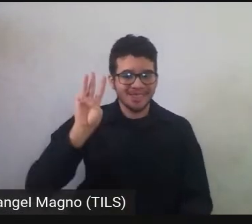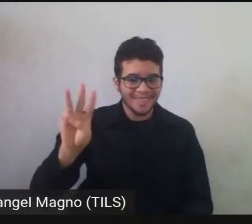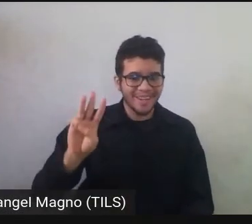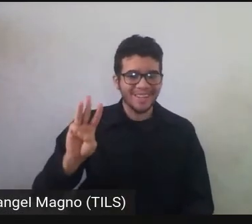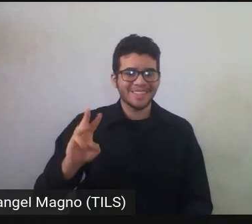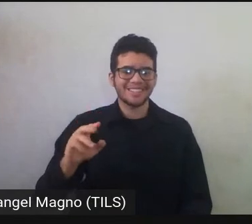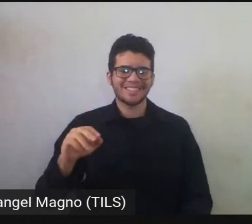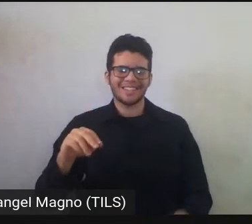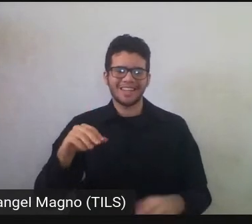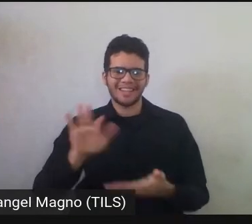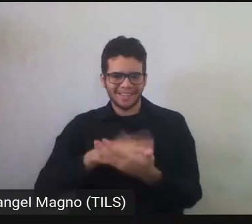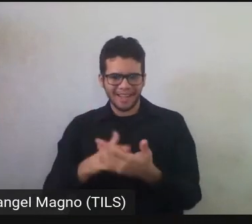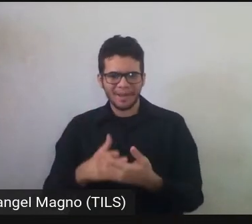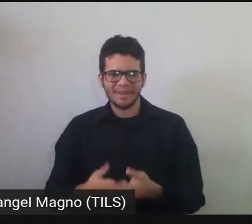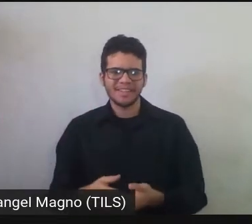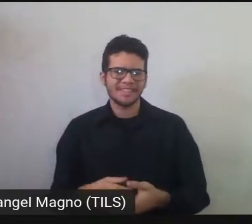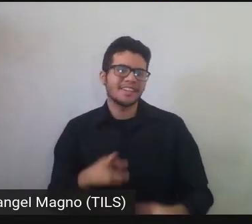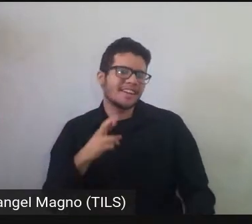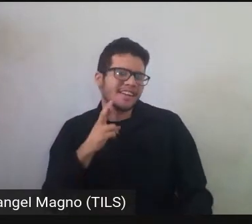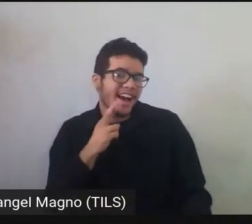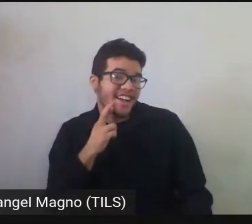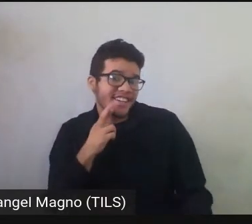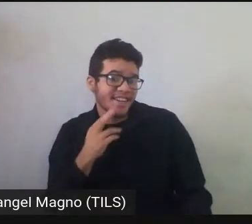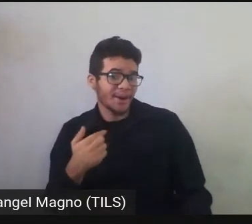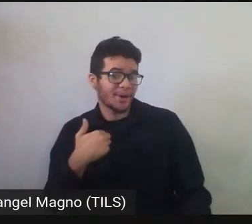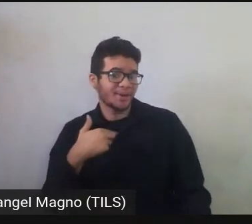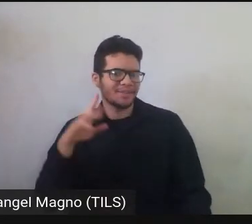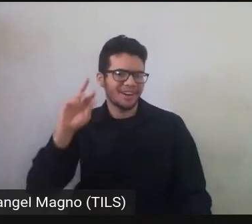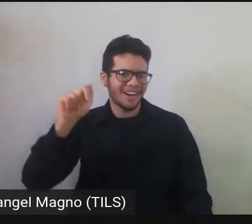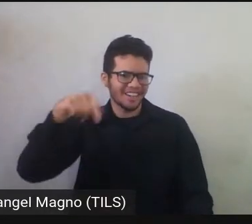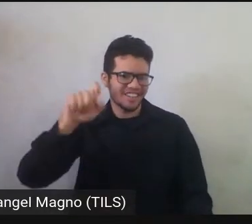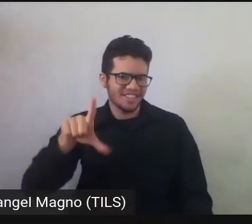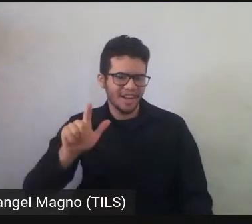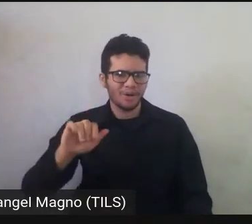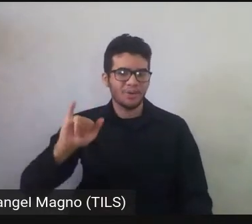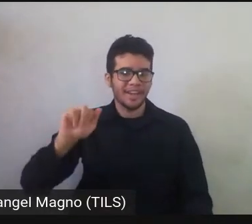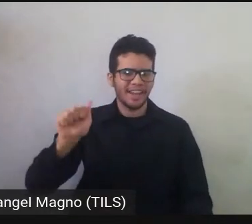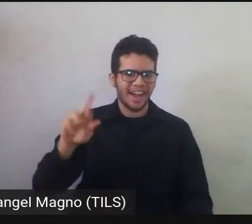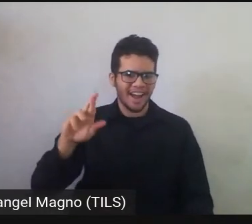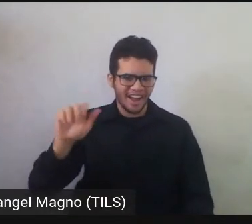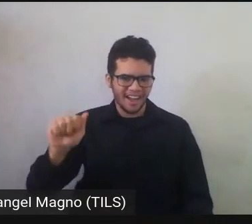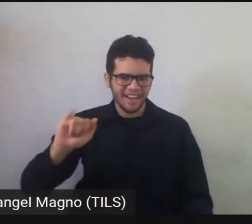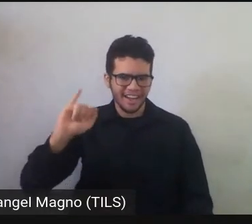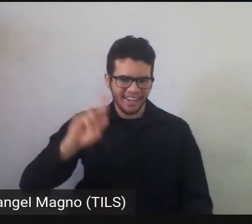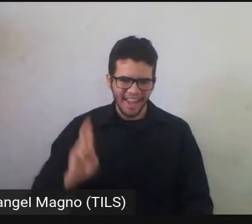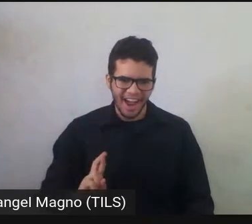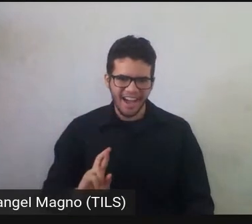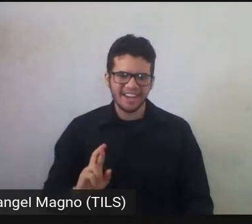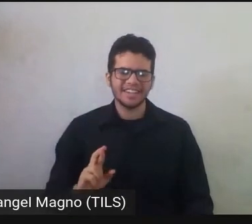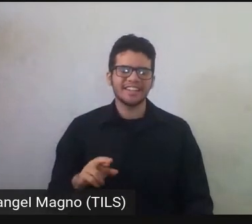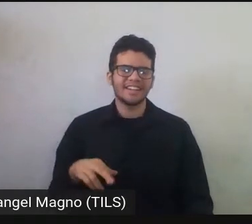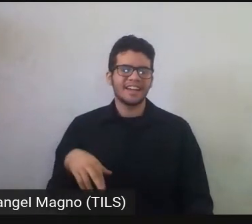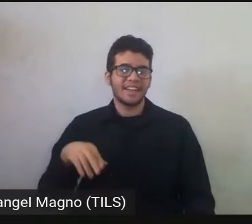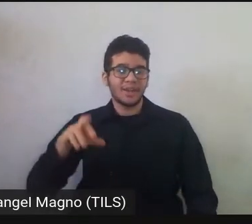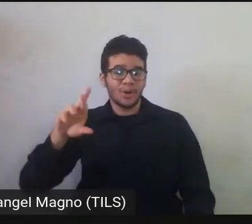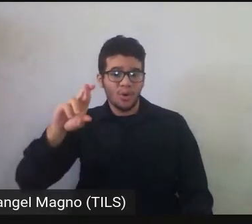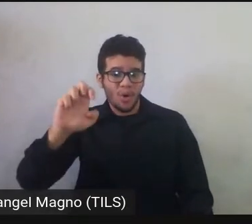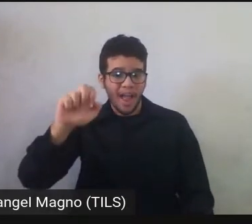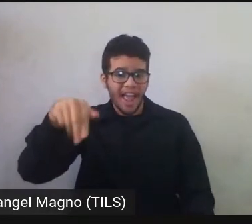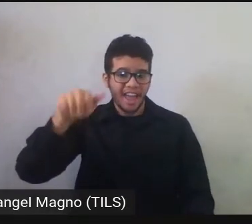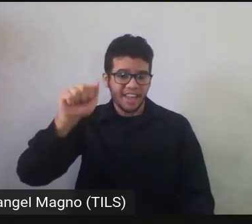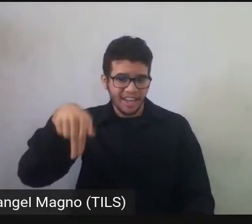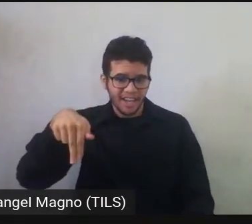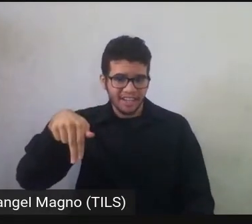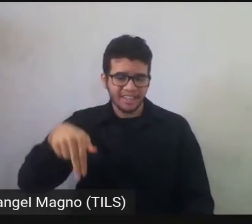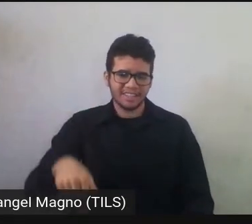Renan Rangel e a Yara que tornaram o nosso evento 100% acessível muito obrigada em nome